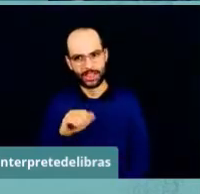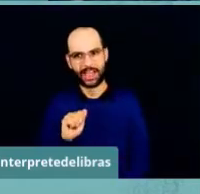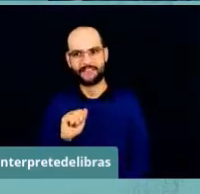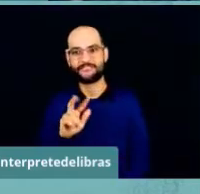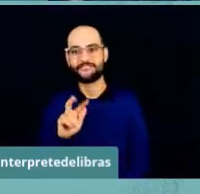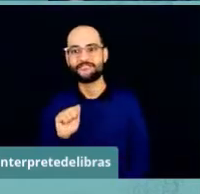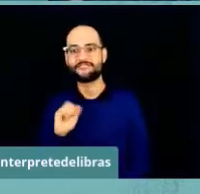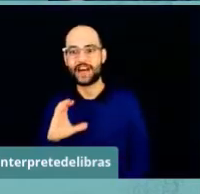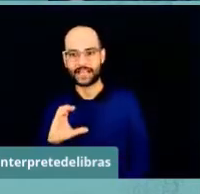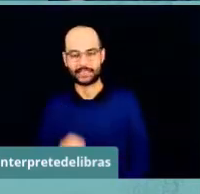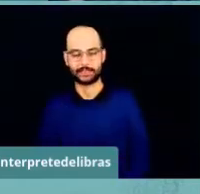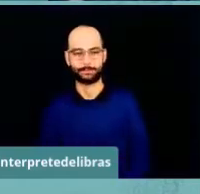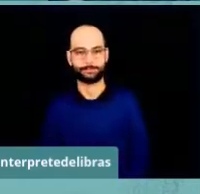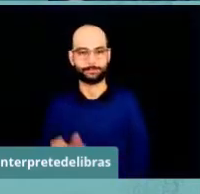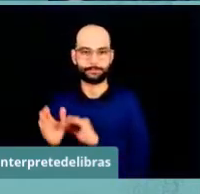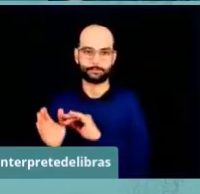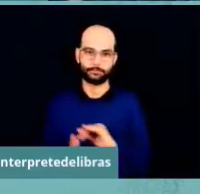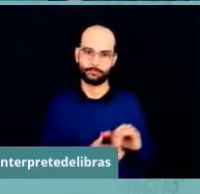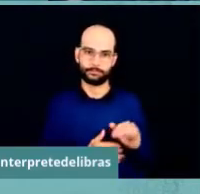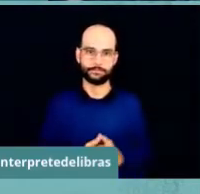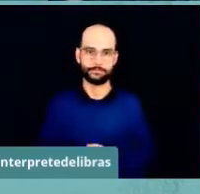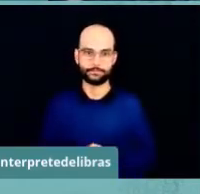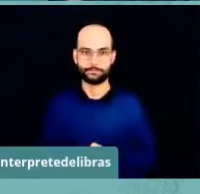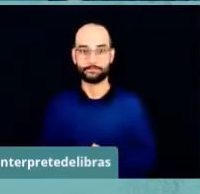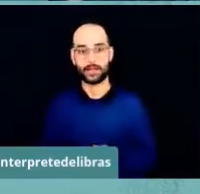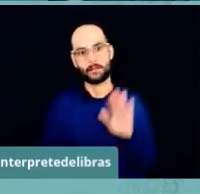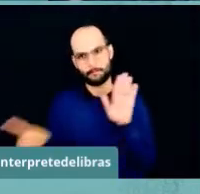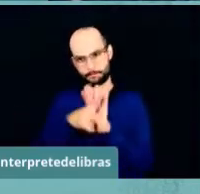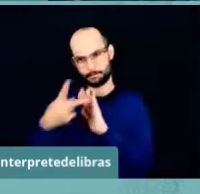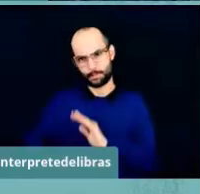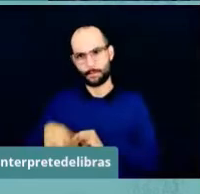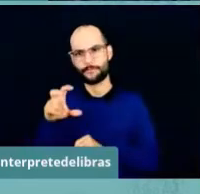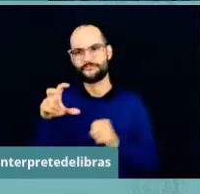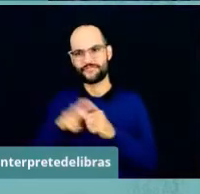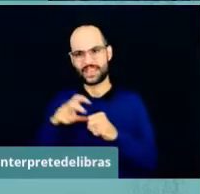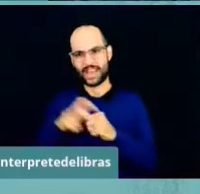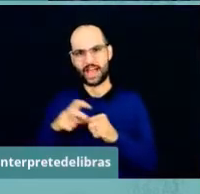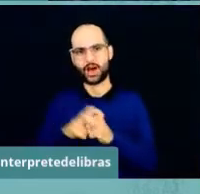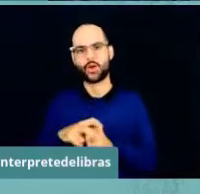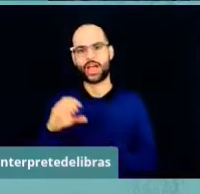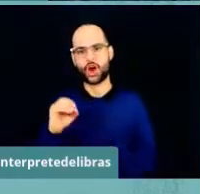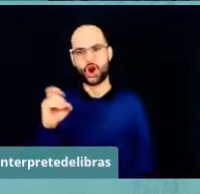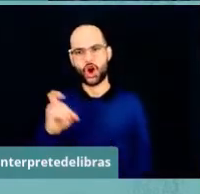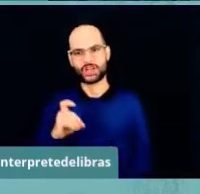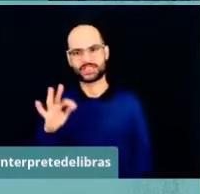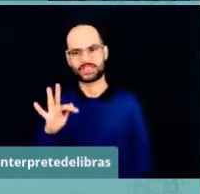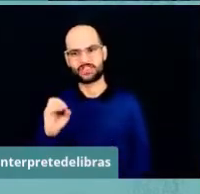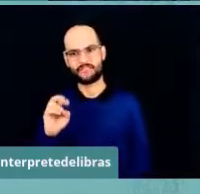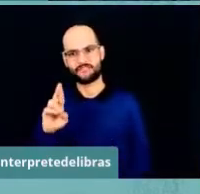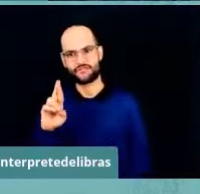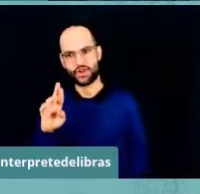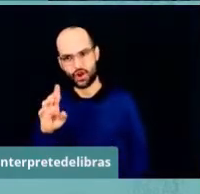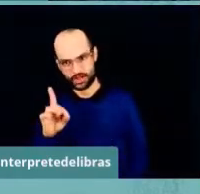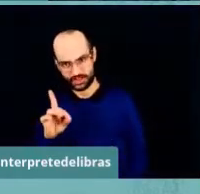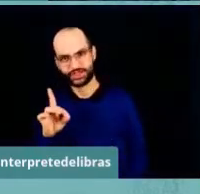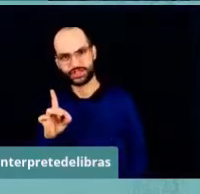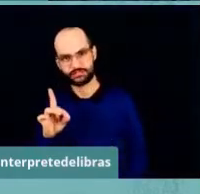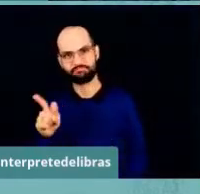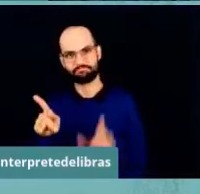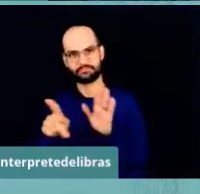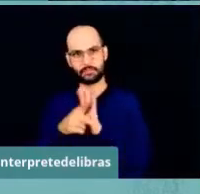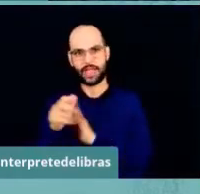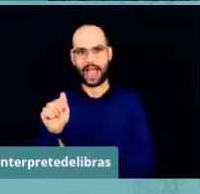vetor viral, a gente tem no Brasil, então, só da Oxford AstraZeneca. Eu pego um vírus